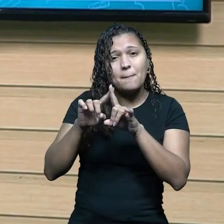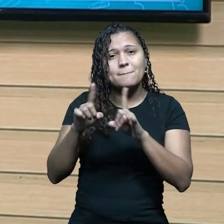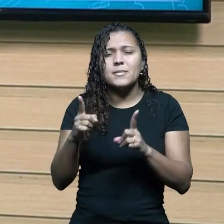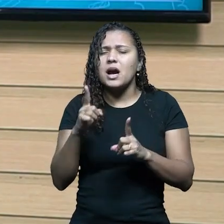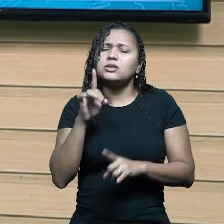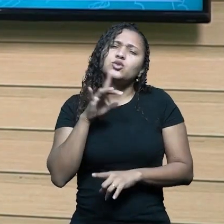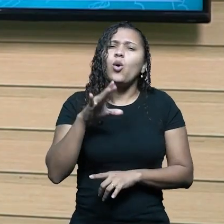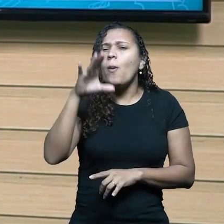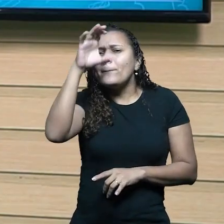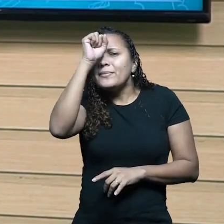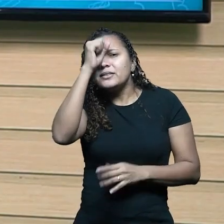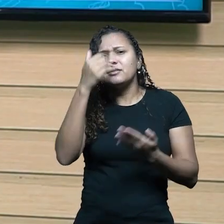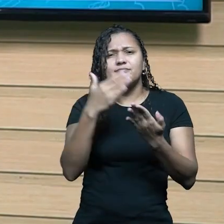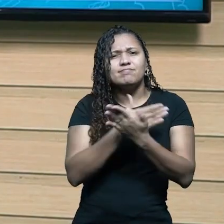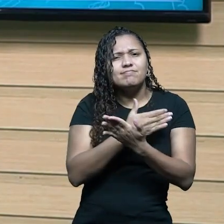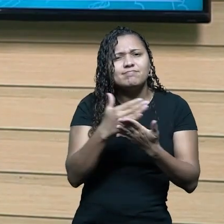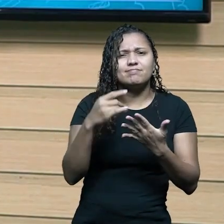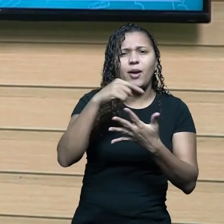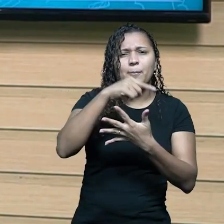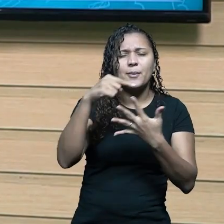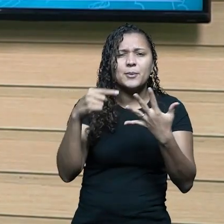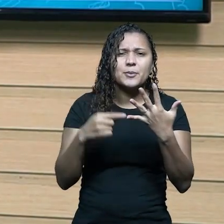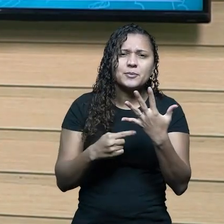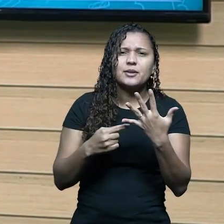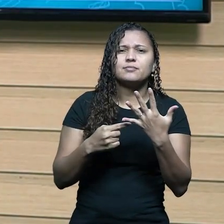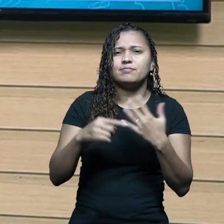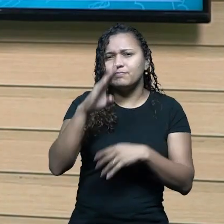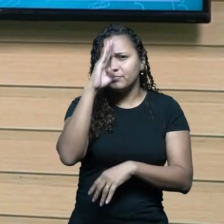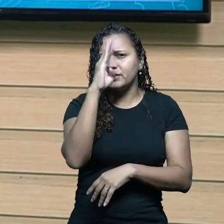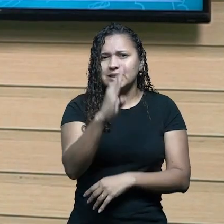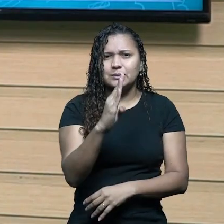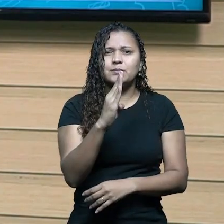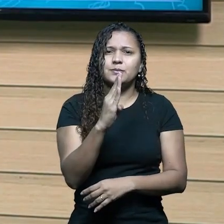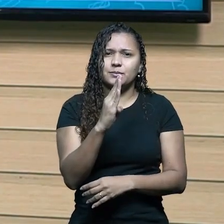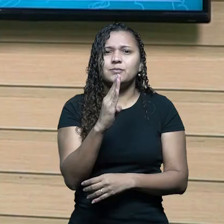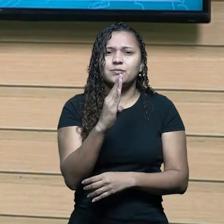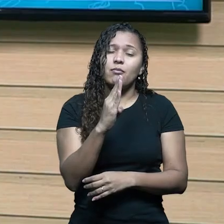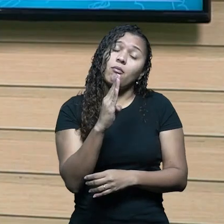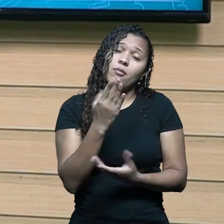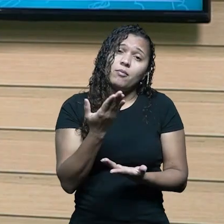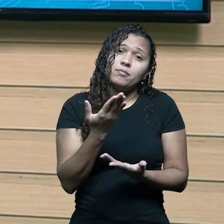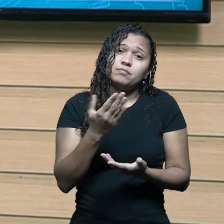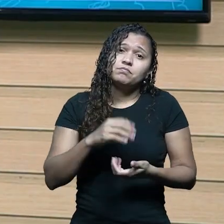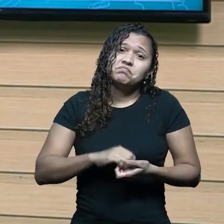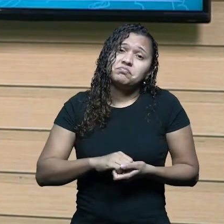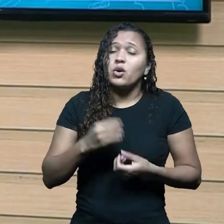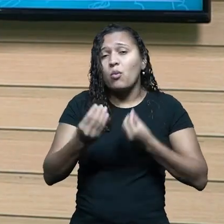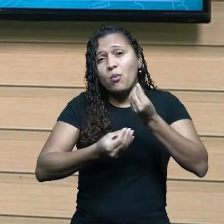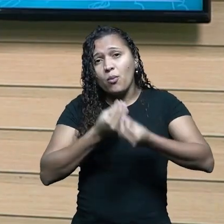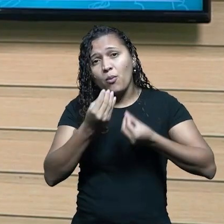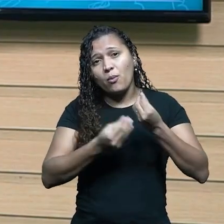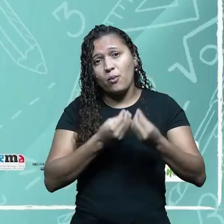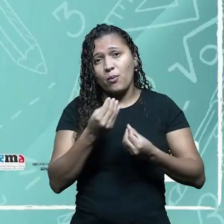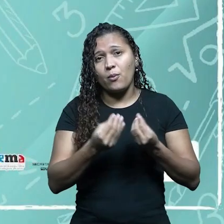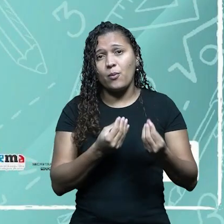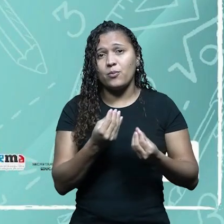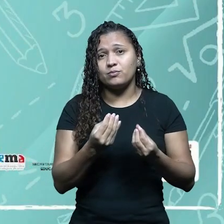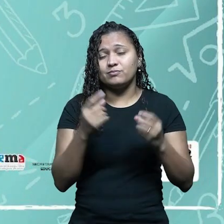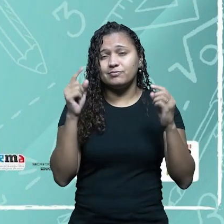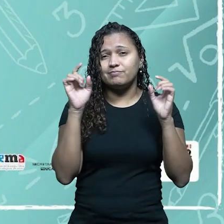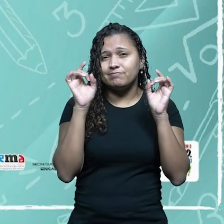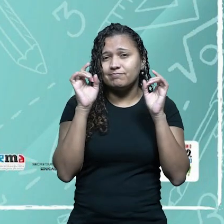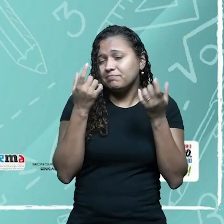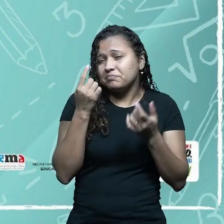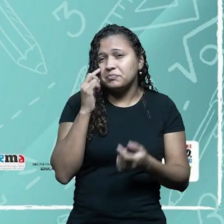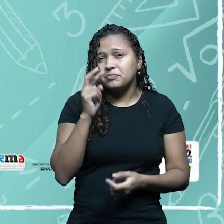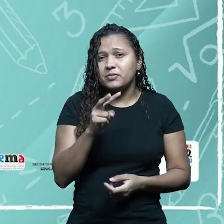iremos aprender alguns elementos, principais funções e como nós iremos identificar. Aqui